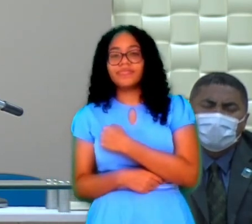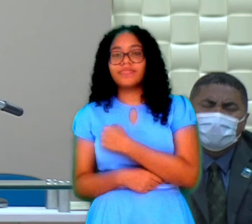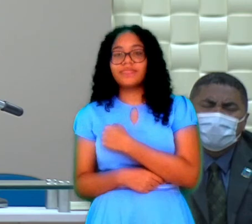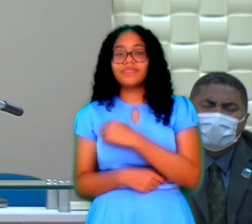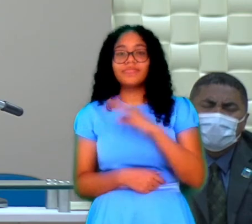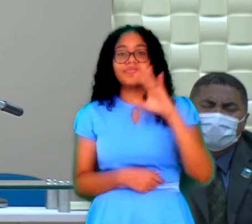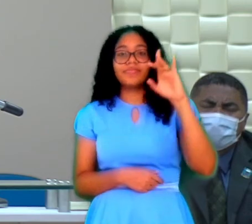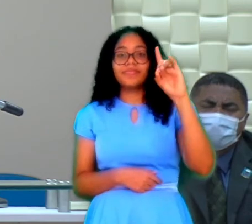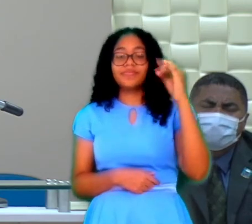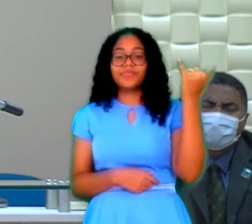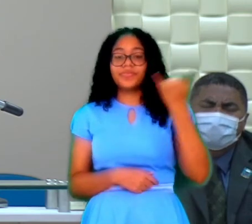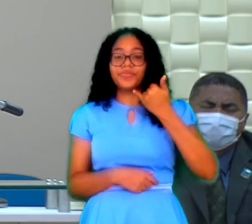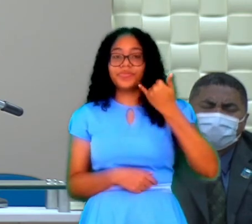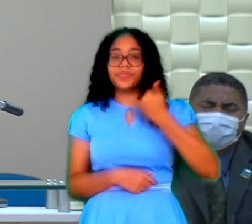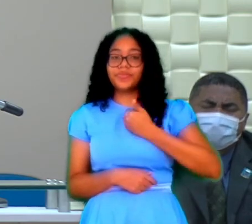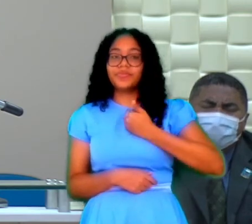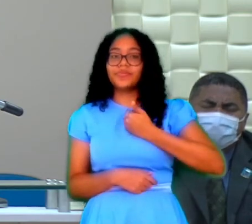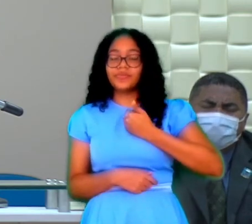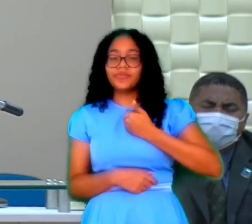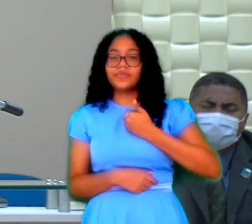É uma pessoa difícil.